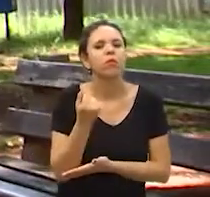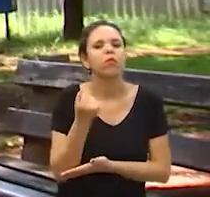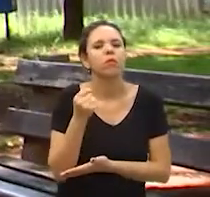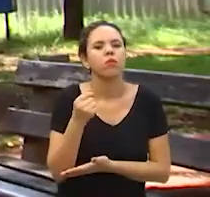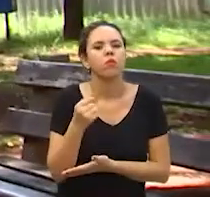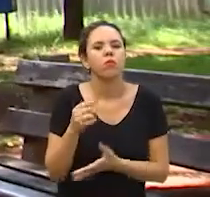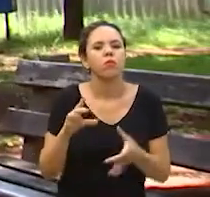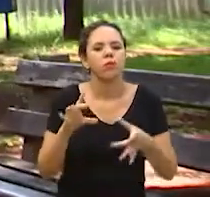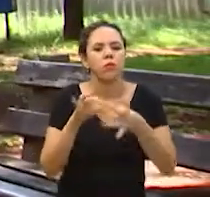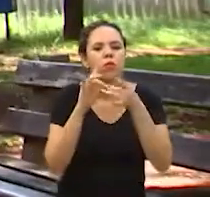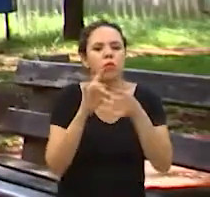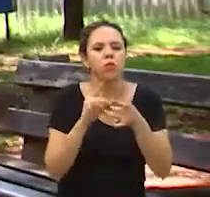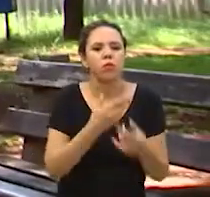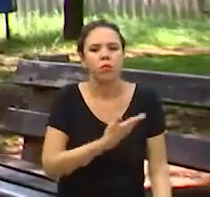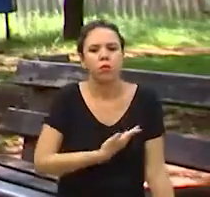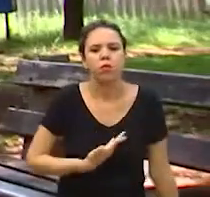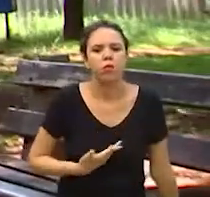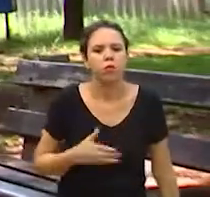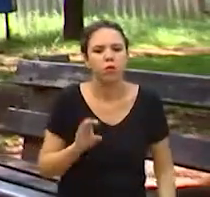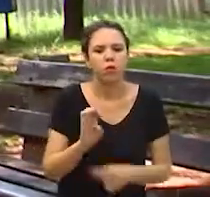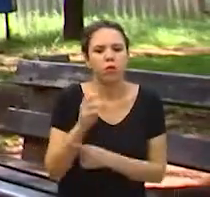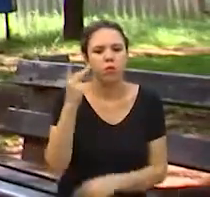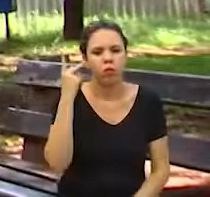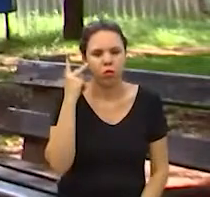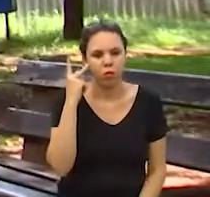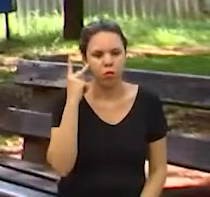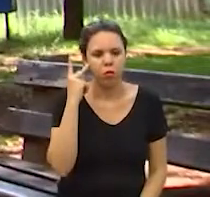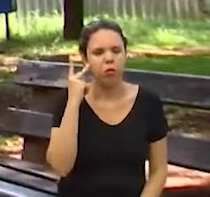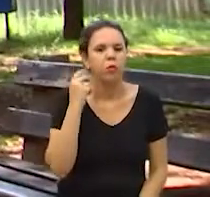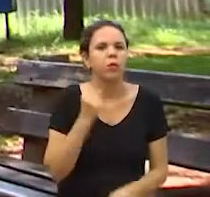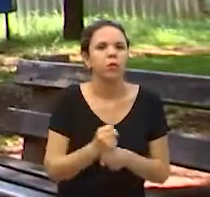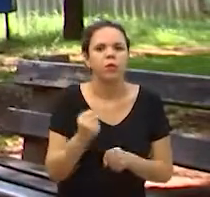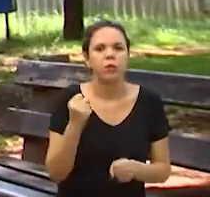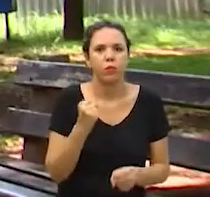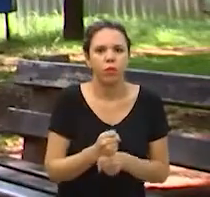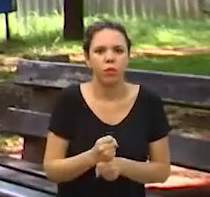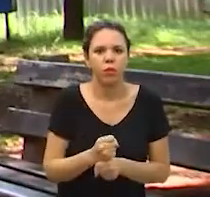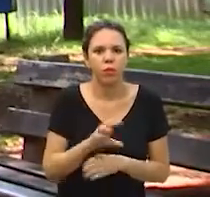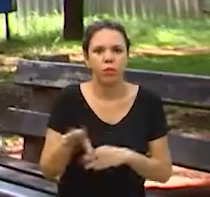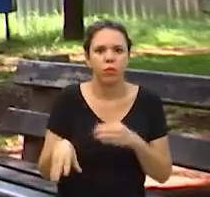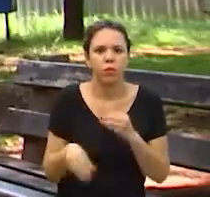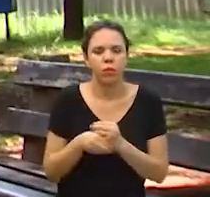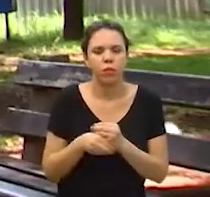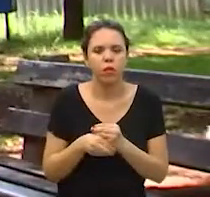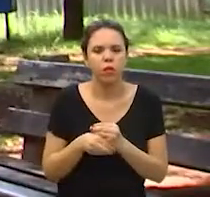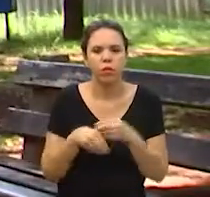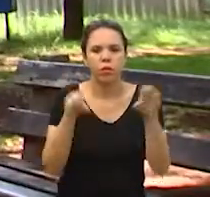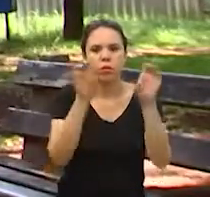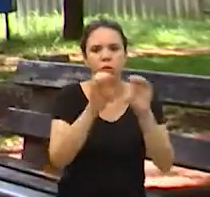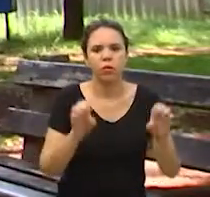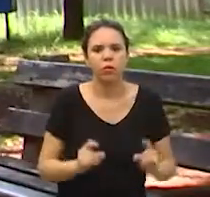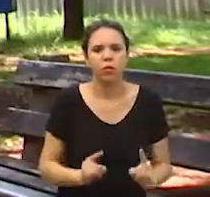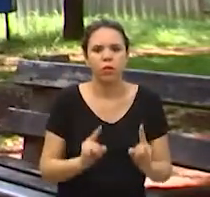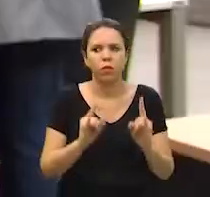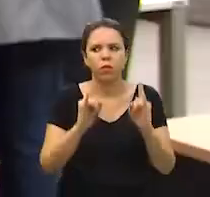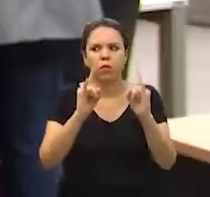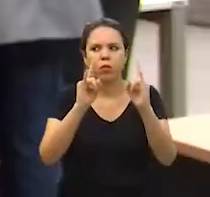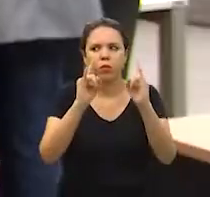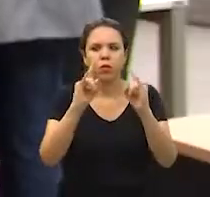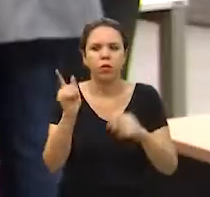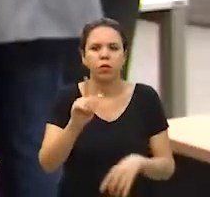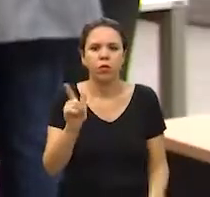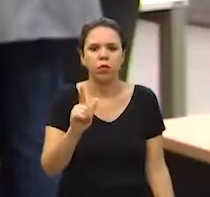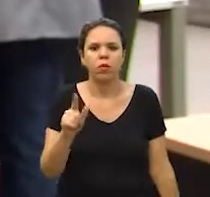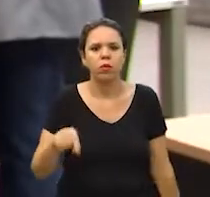recursos são de um convênio com o governo do estado de São Paulo. E a reforma inclui toda a parte estrutural do prédio.